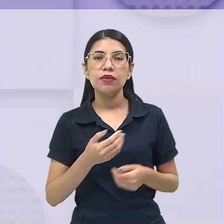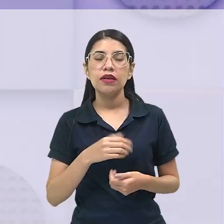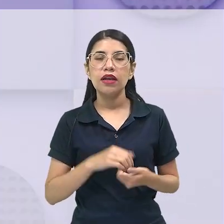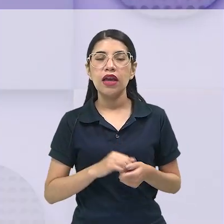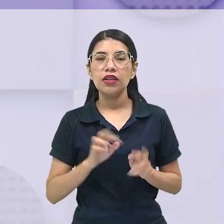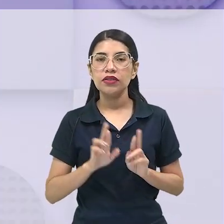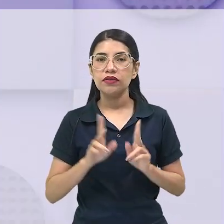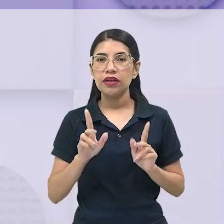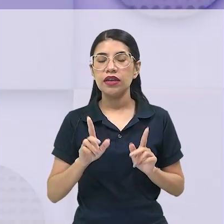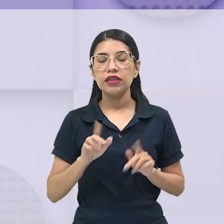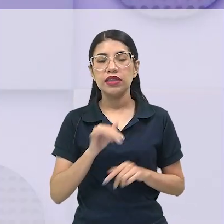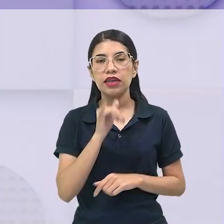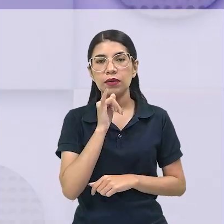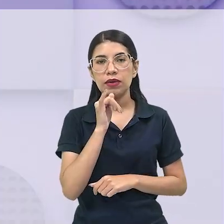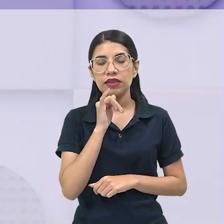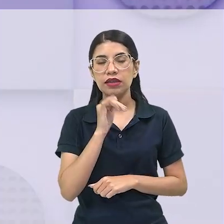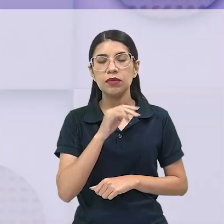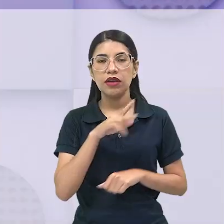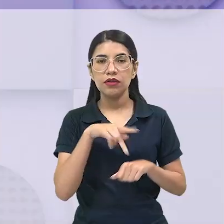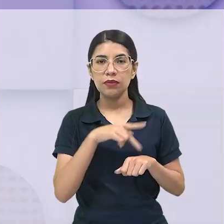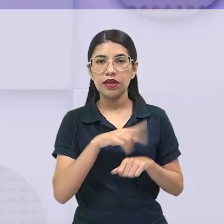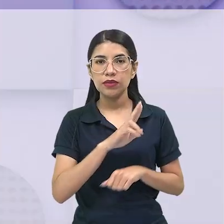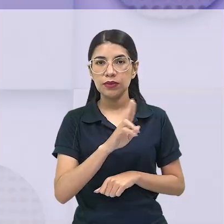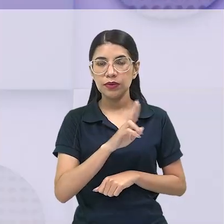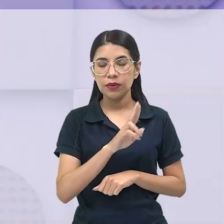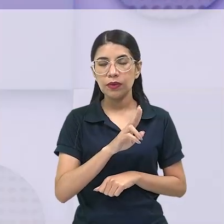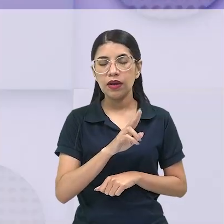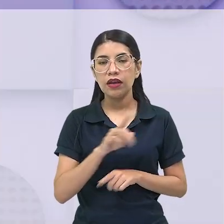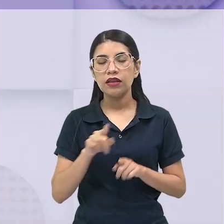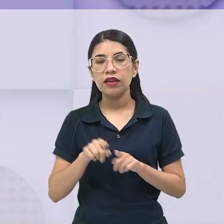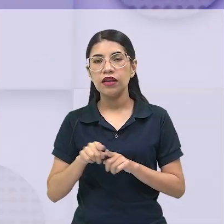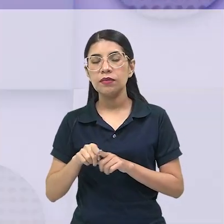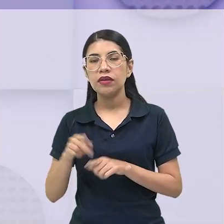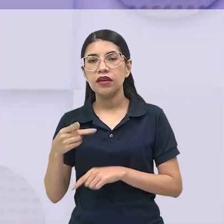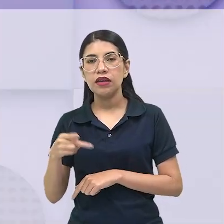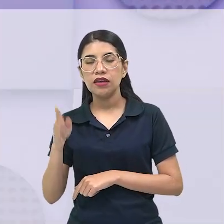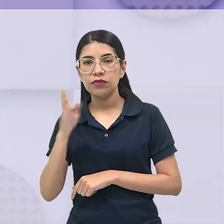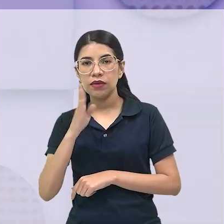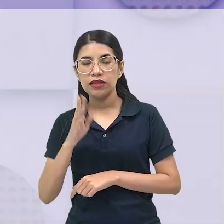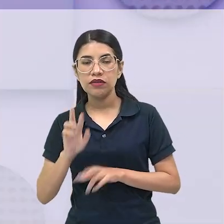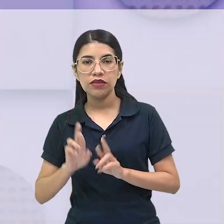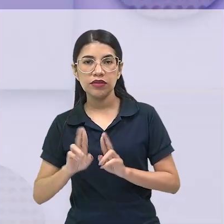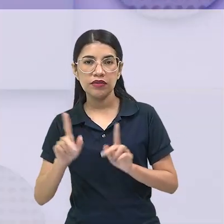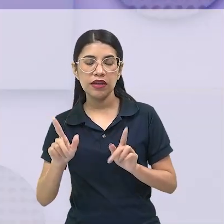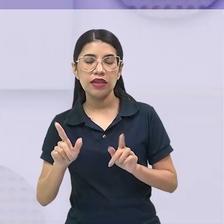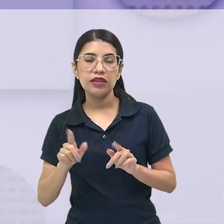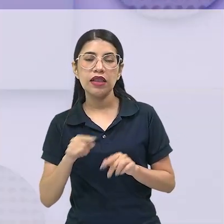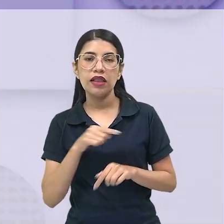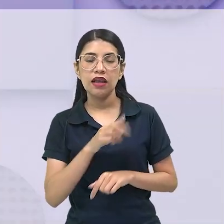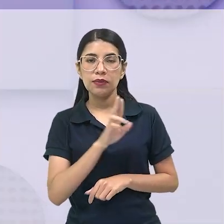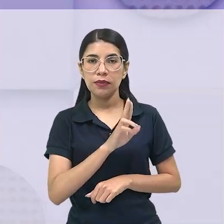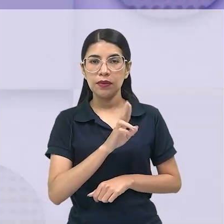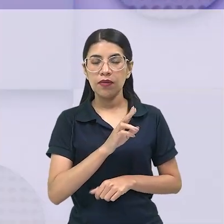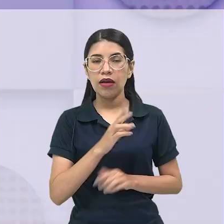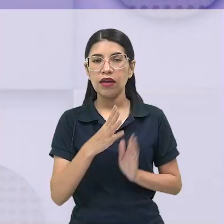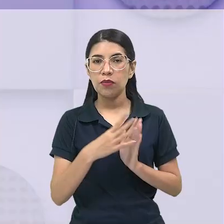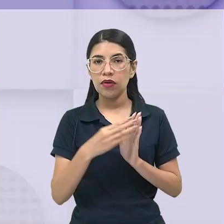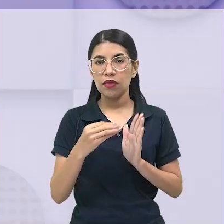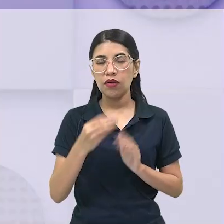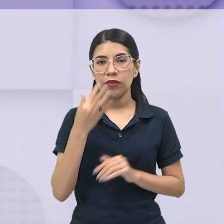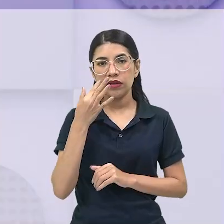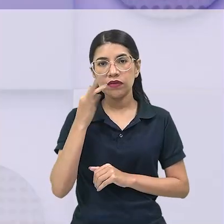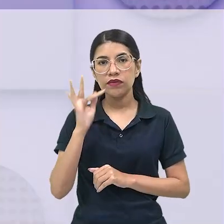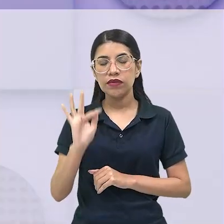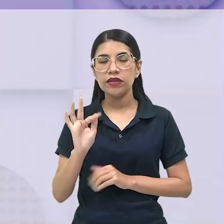uruguaio, e o modelo uruguaio foi influenciado pelo modelo do Estado francês, e o Brasil,